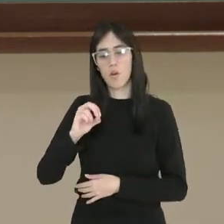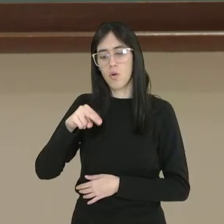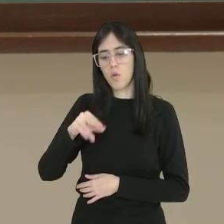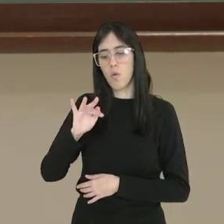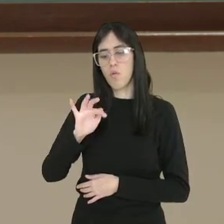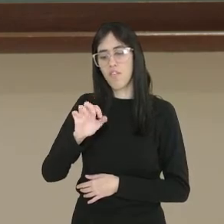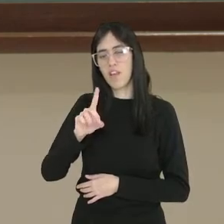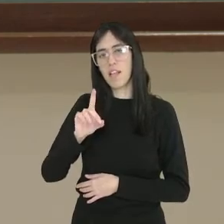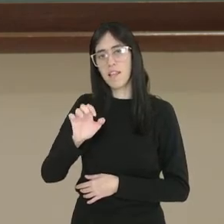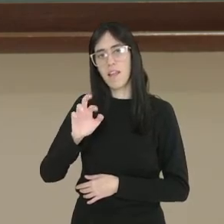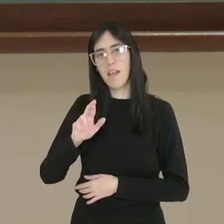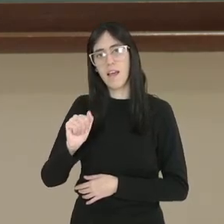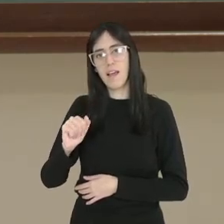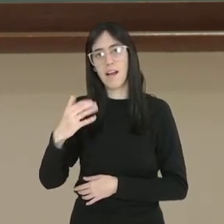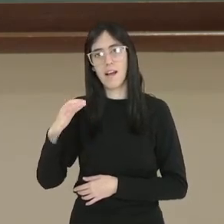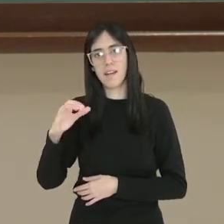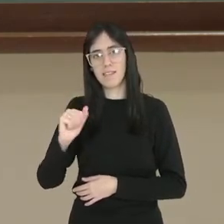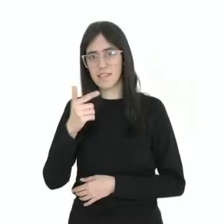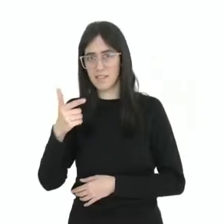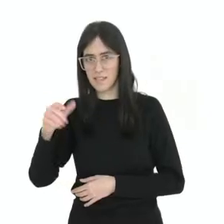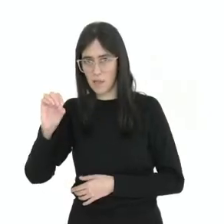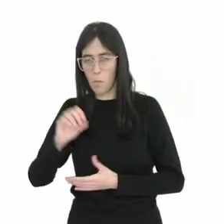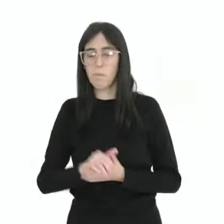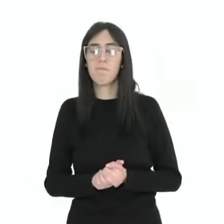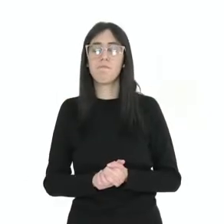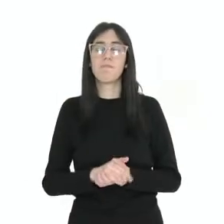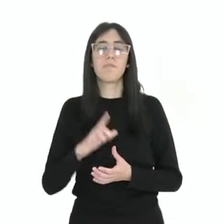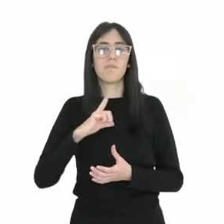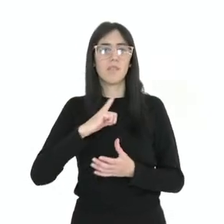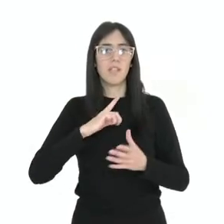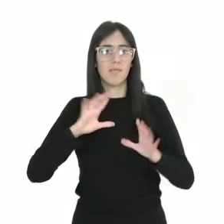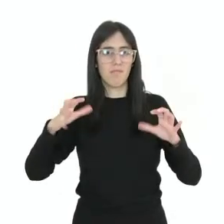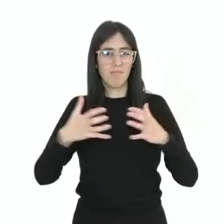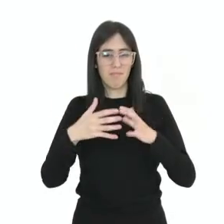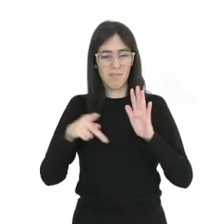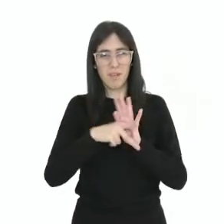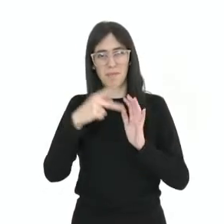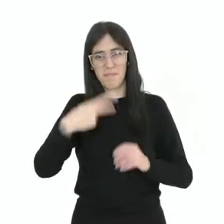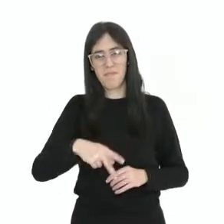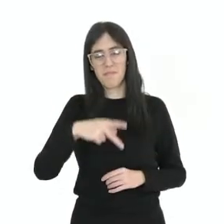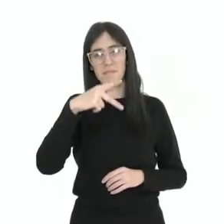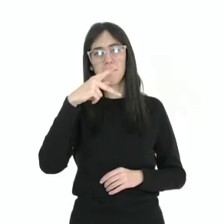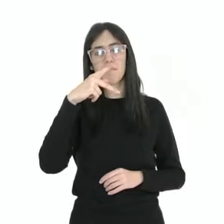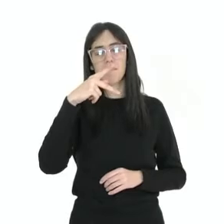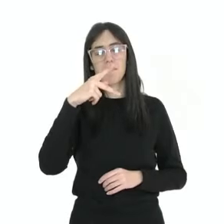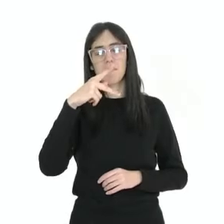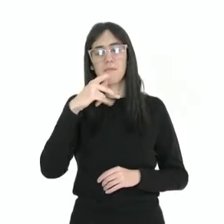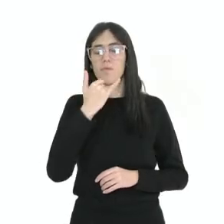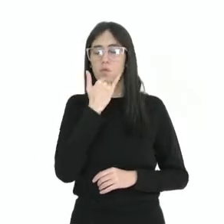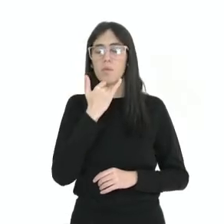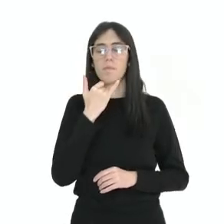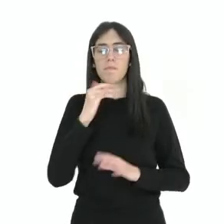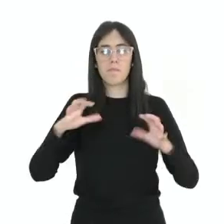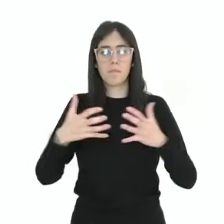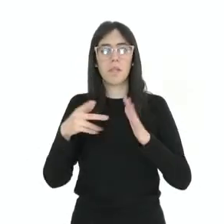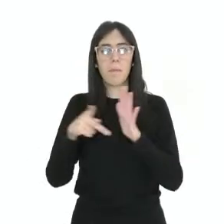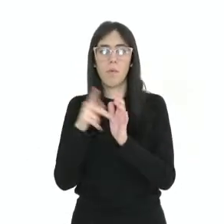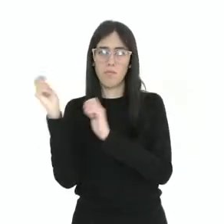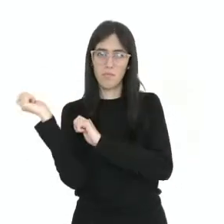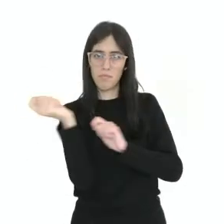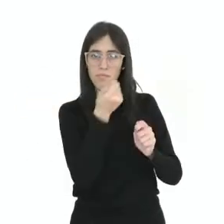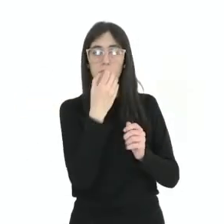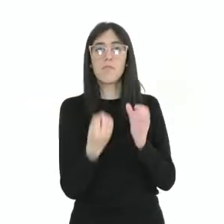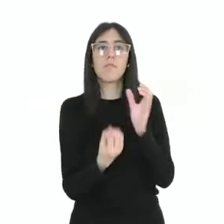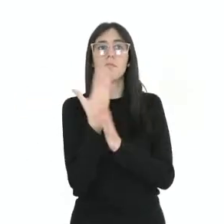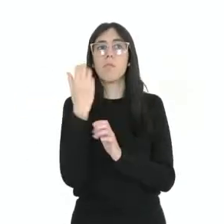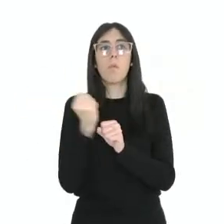de esporte. Então, a Confederação Brasileira de Beisebol e Softball foi fundada em 1990 e é responsável